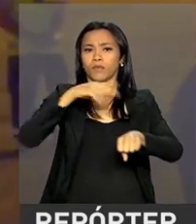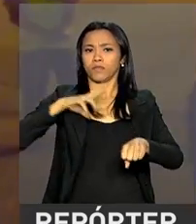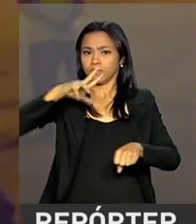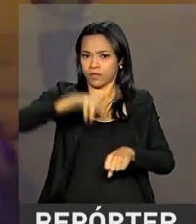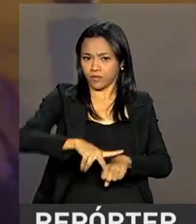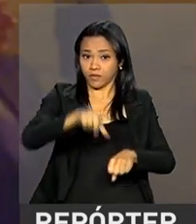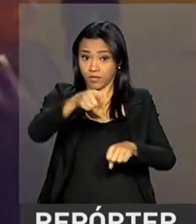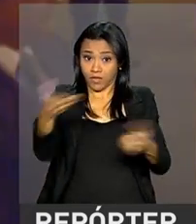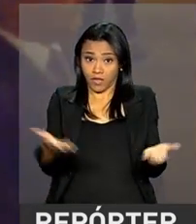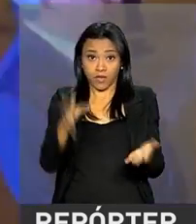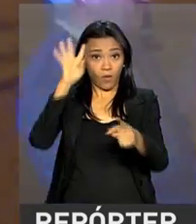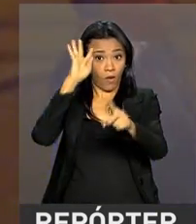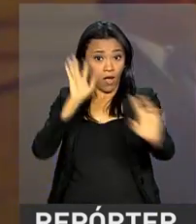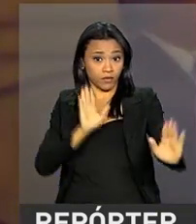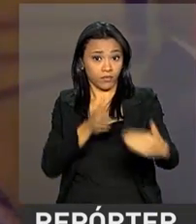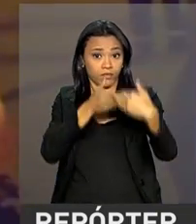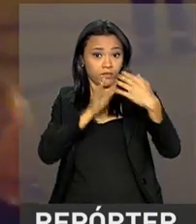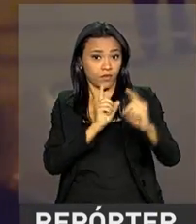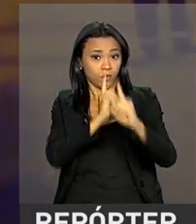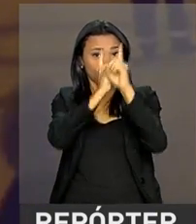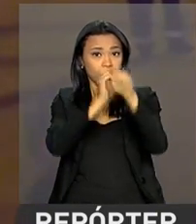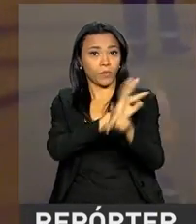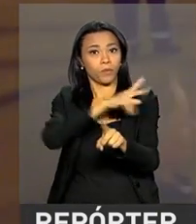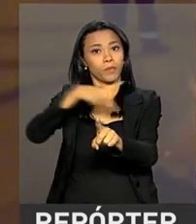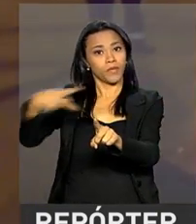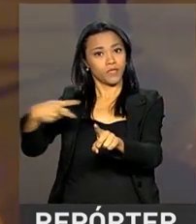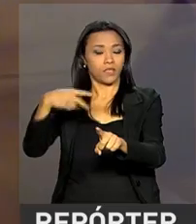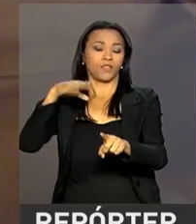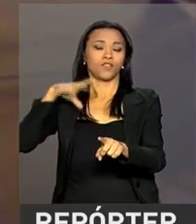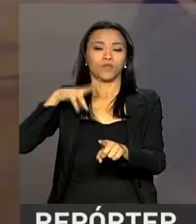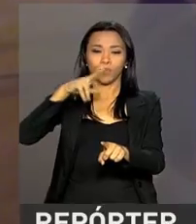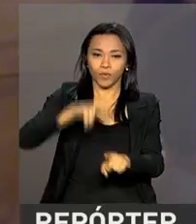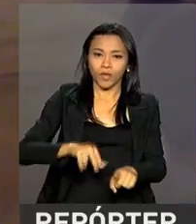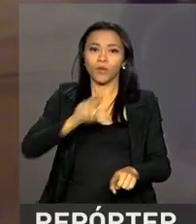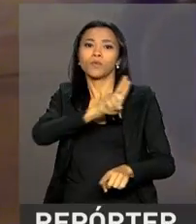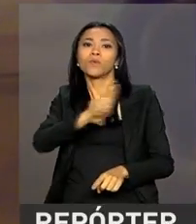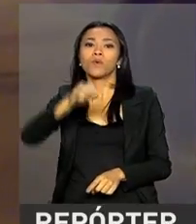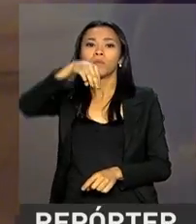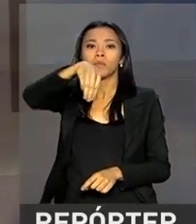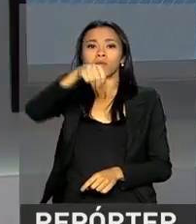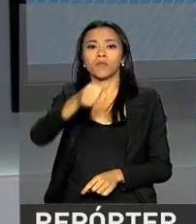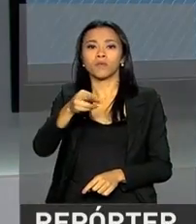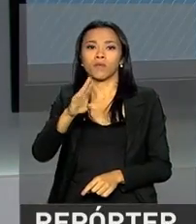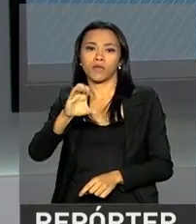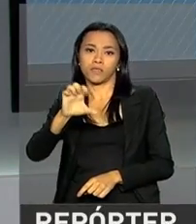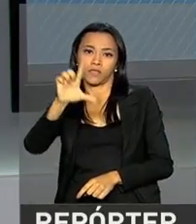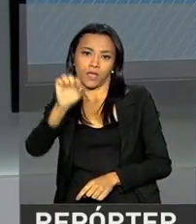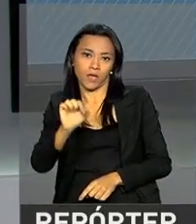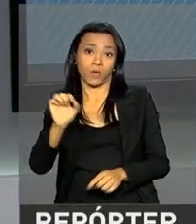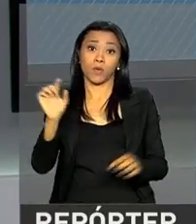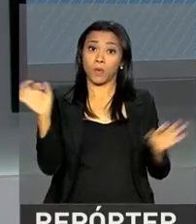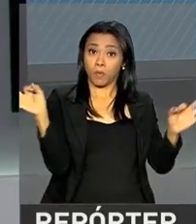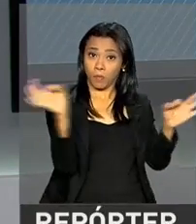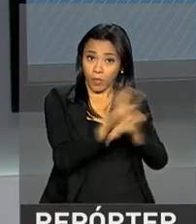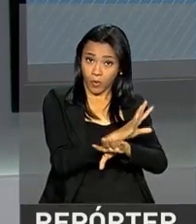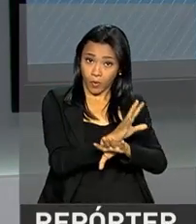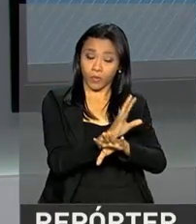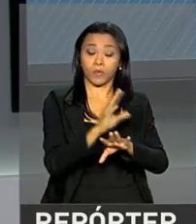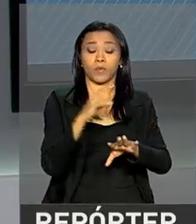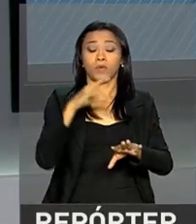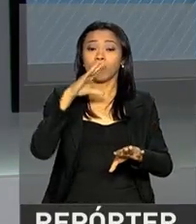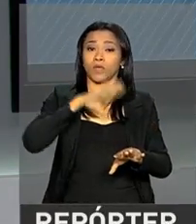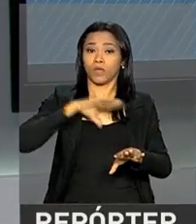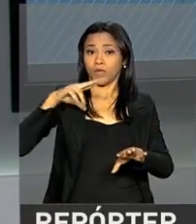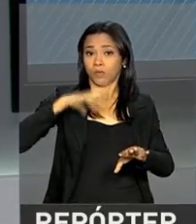quarta-feira com o presidente português marcelo rebelo de sousa depois da parada em portugal o